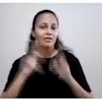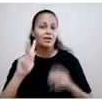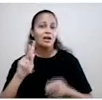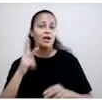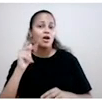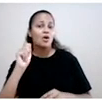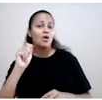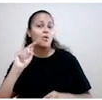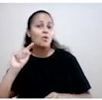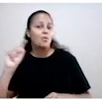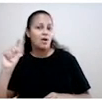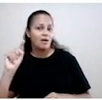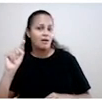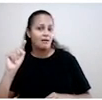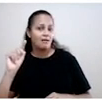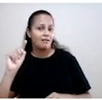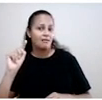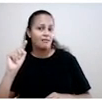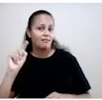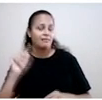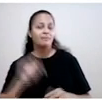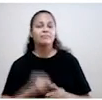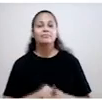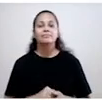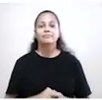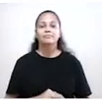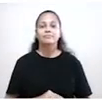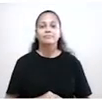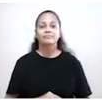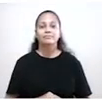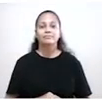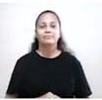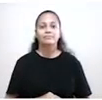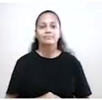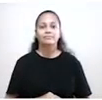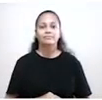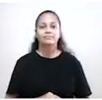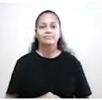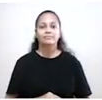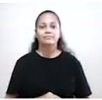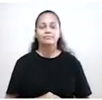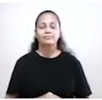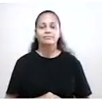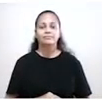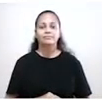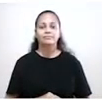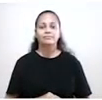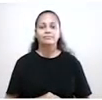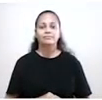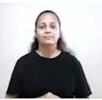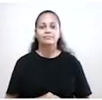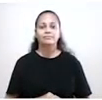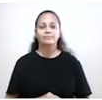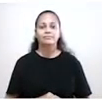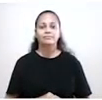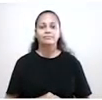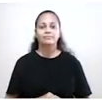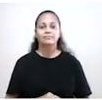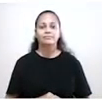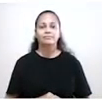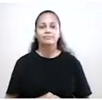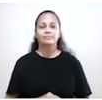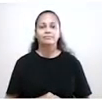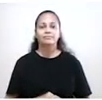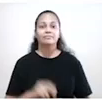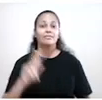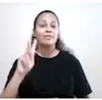com H e acentuado de há tanto tempo, ou então durante? É essa expressão aqui, ó, for, que